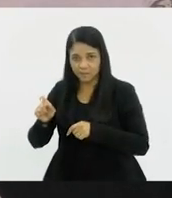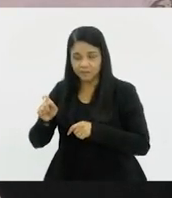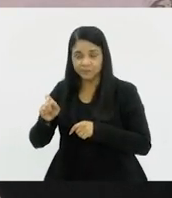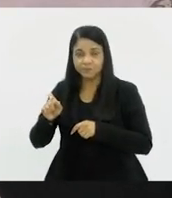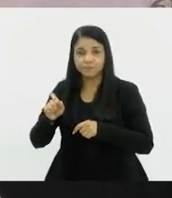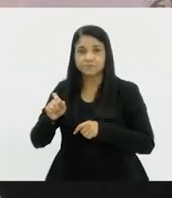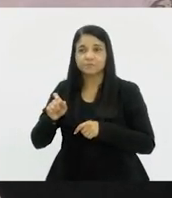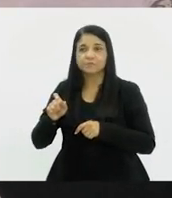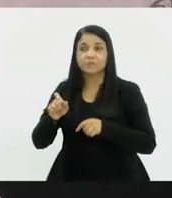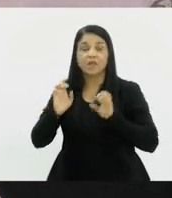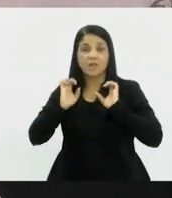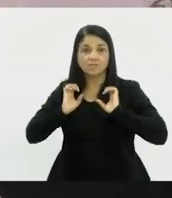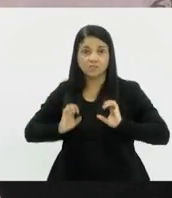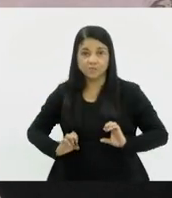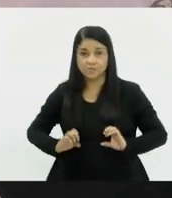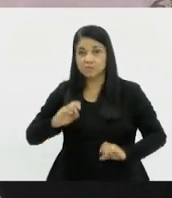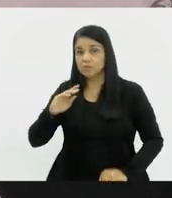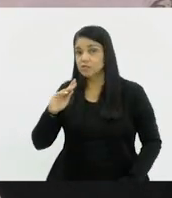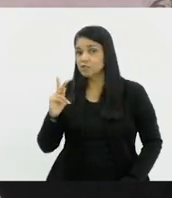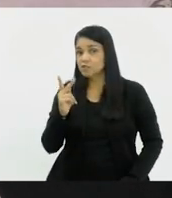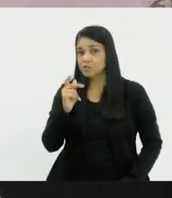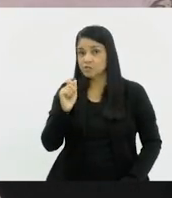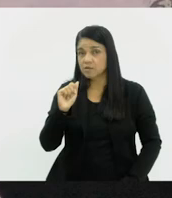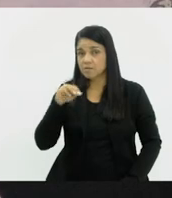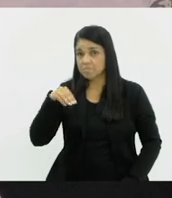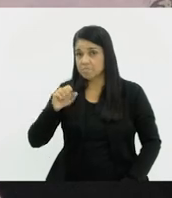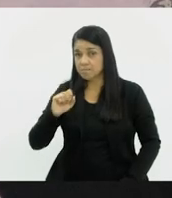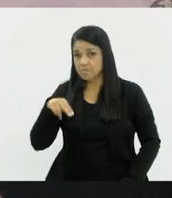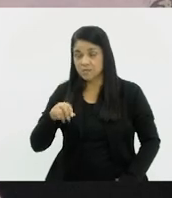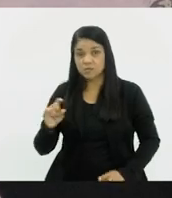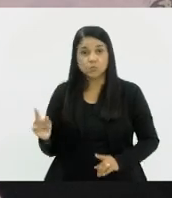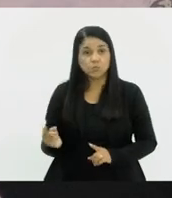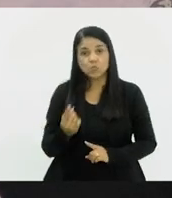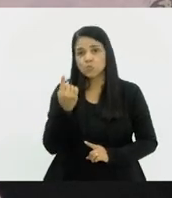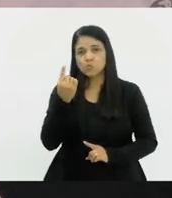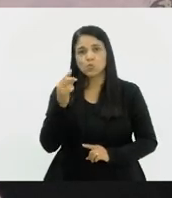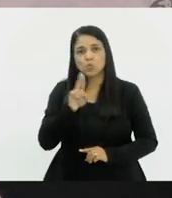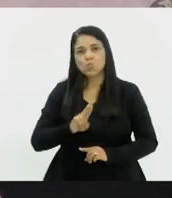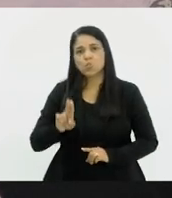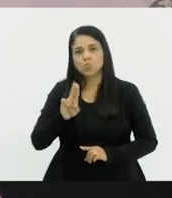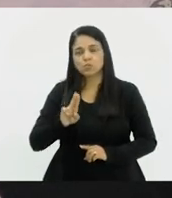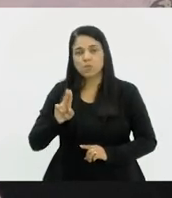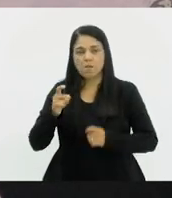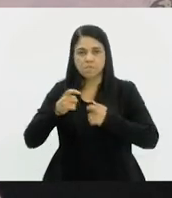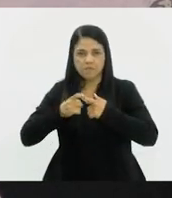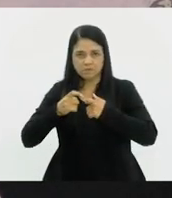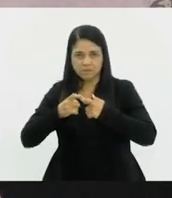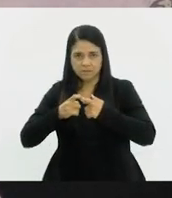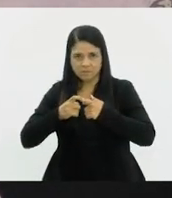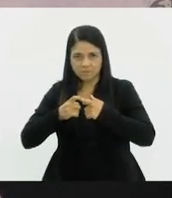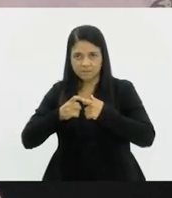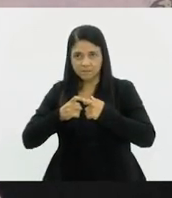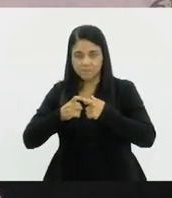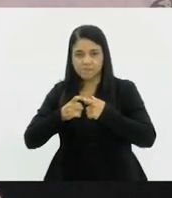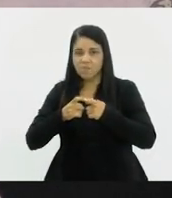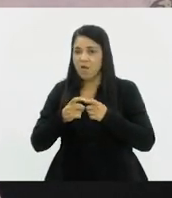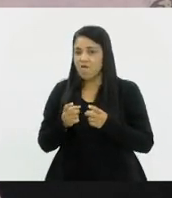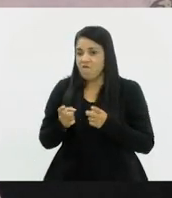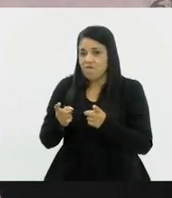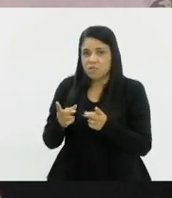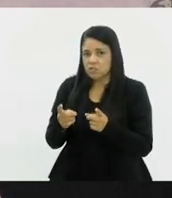antigamente só os chamans poderia usar essas medicina não foi uma coisa que se vendido fora com uma